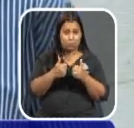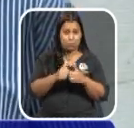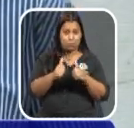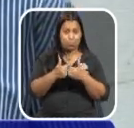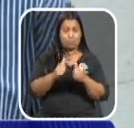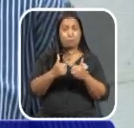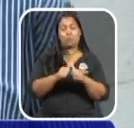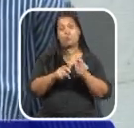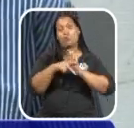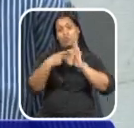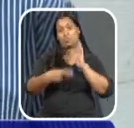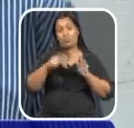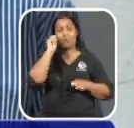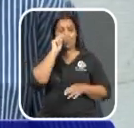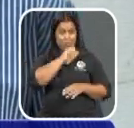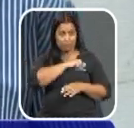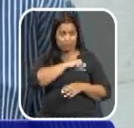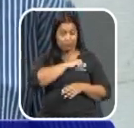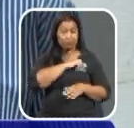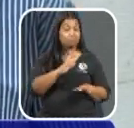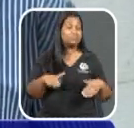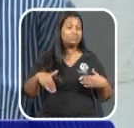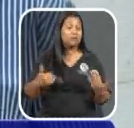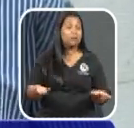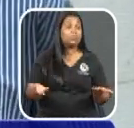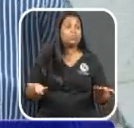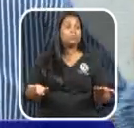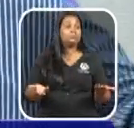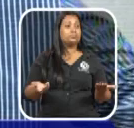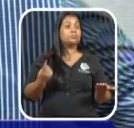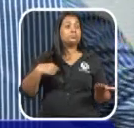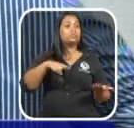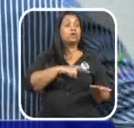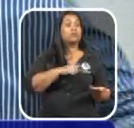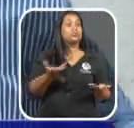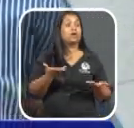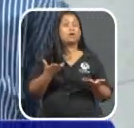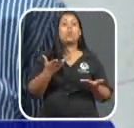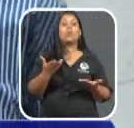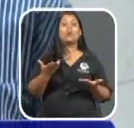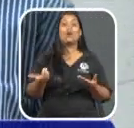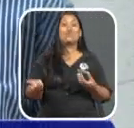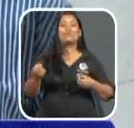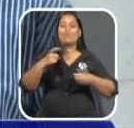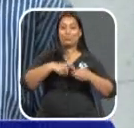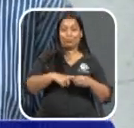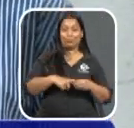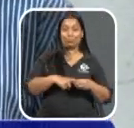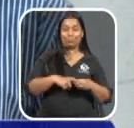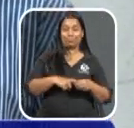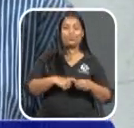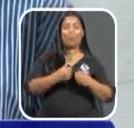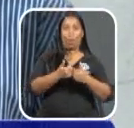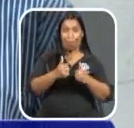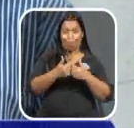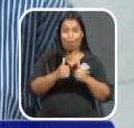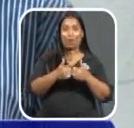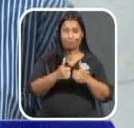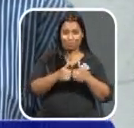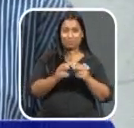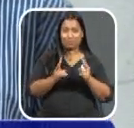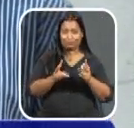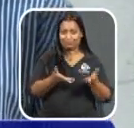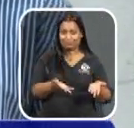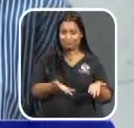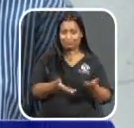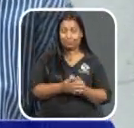de serviço público e transporte. Então, nós acabamos de renovar o ano passado a concessão do transporte público do município de São José